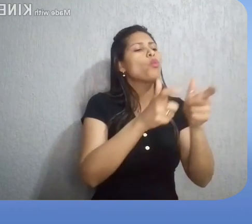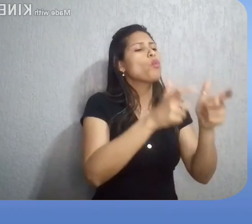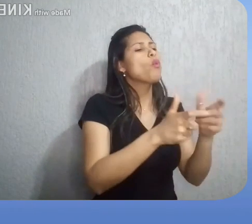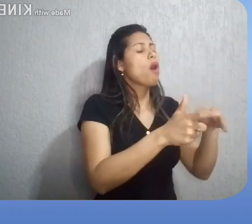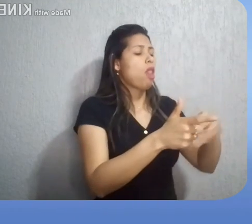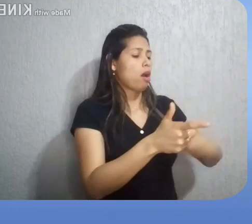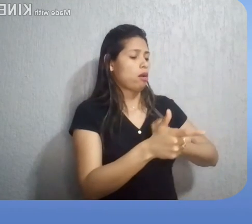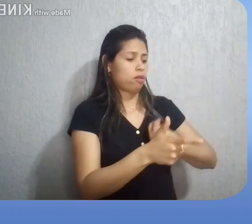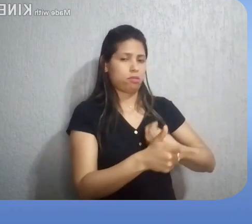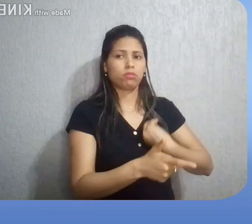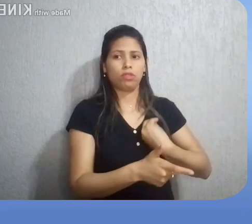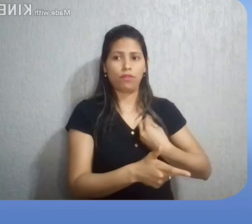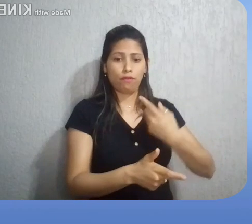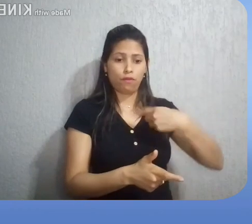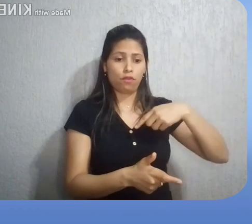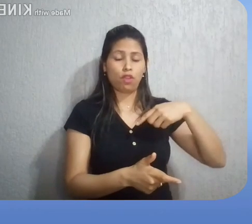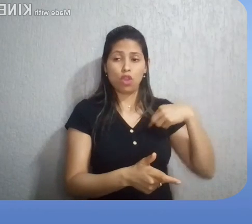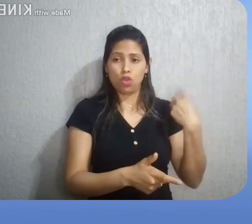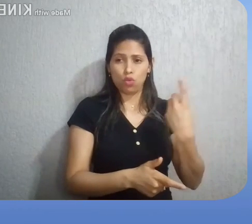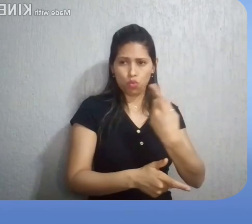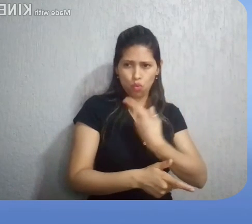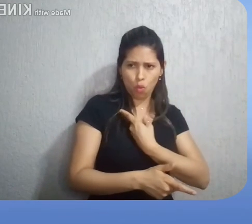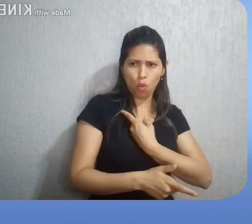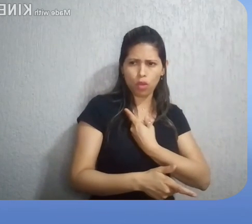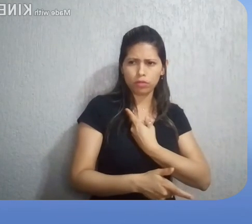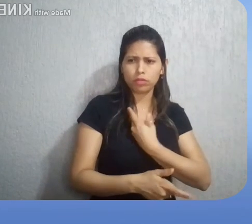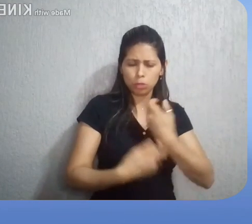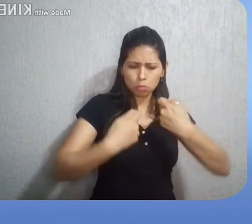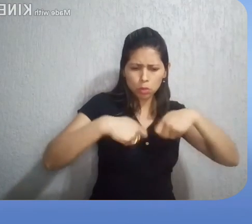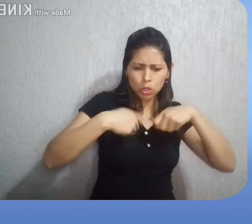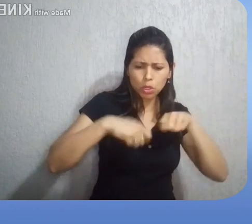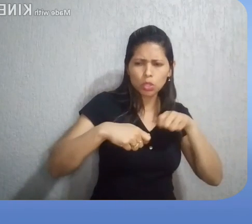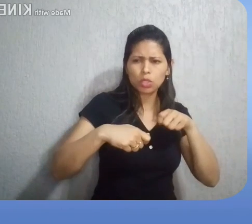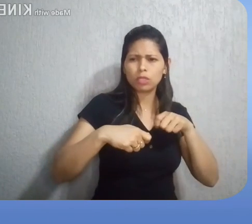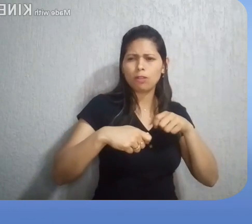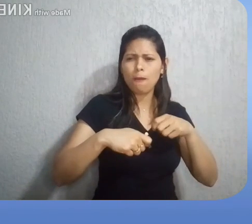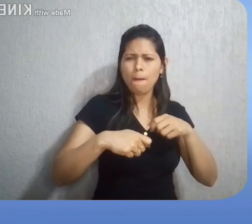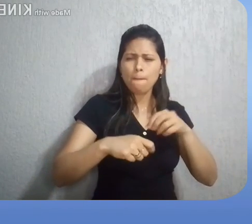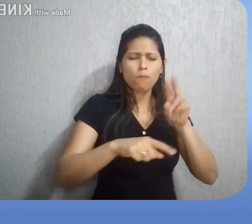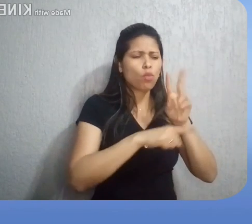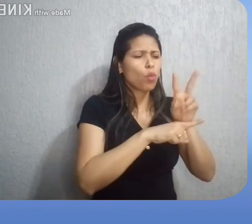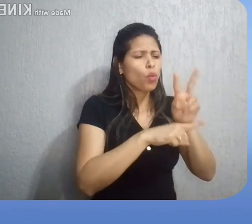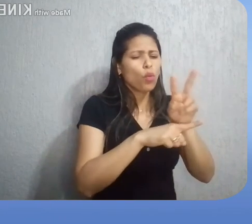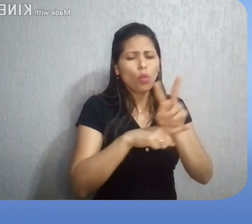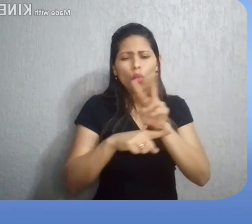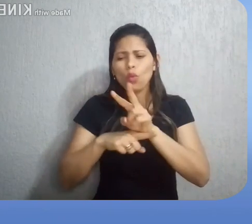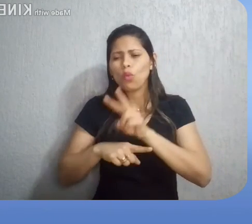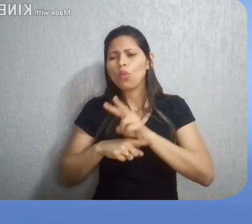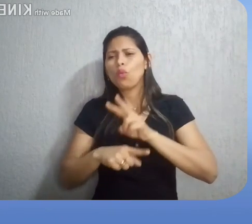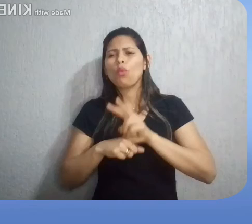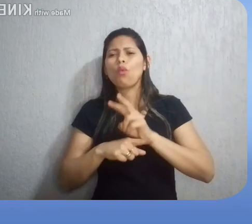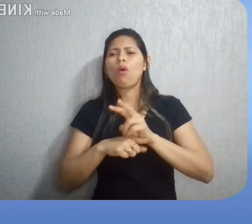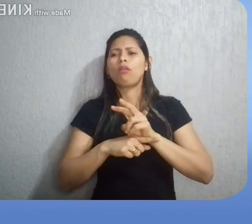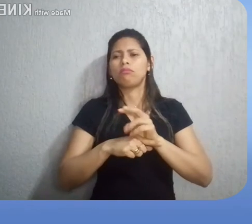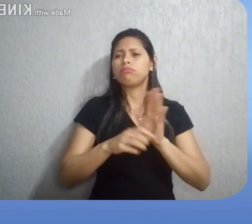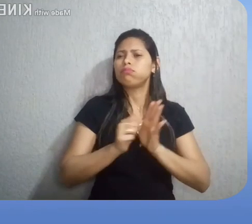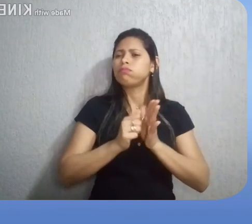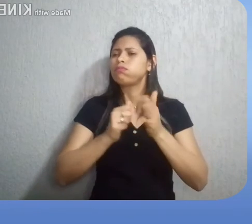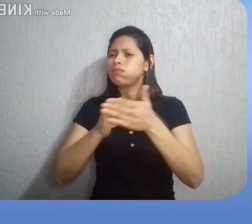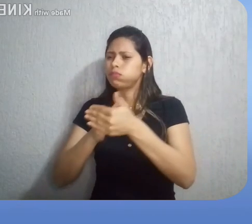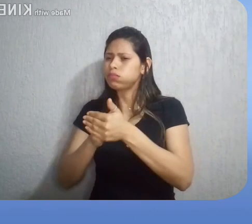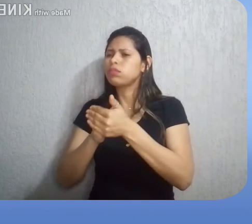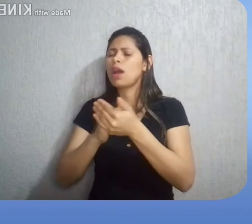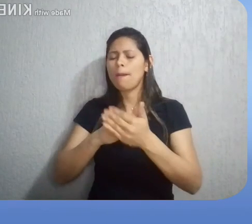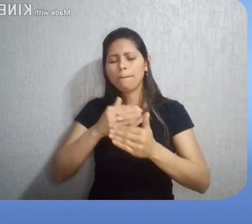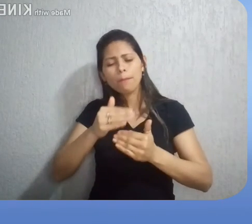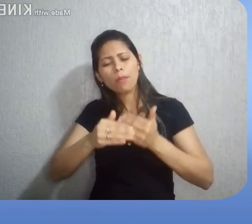coevolução entre essas espécies de seres vivos e o ambiente onde elas habitam, né? E nós, seres humanos, temos